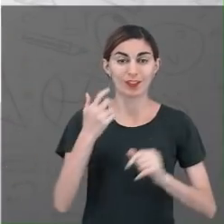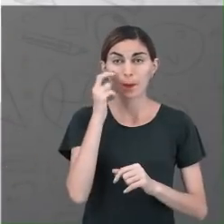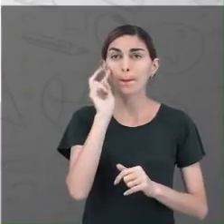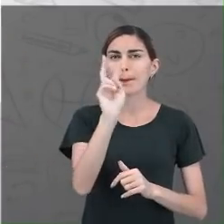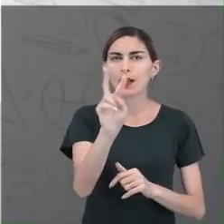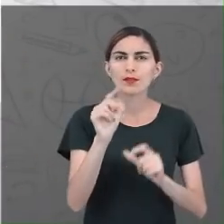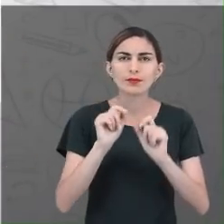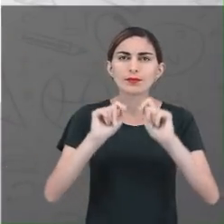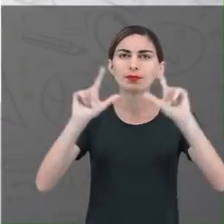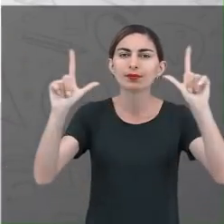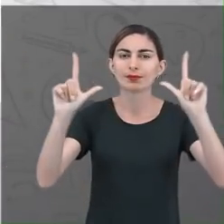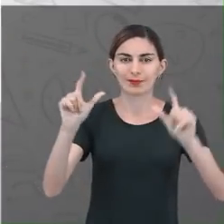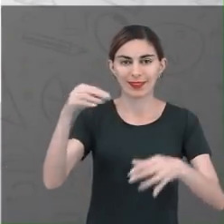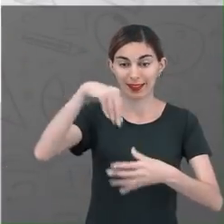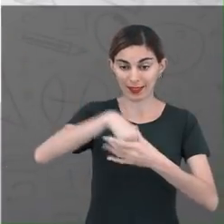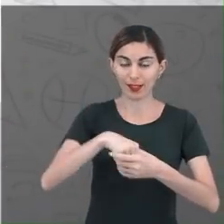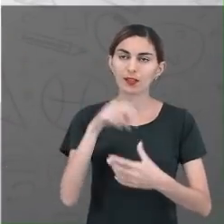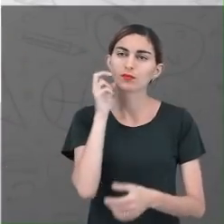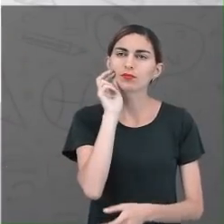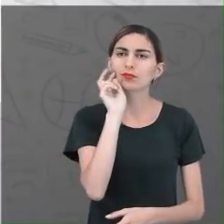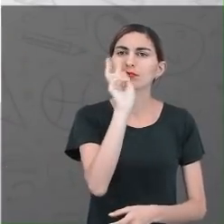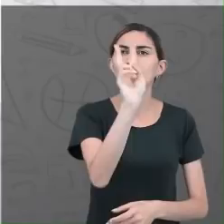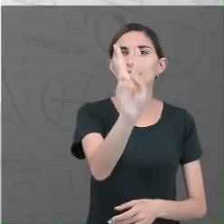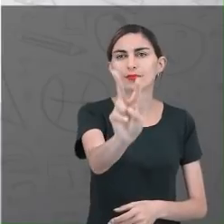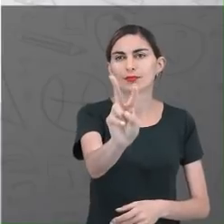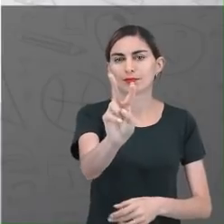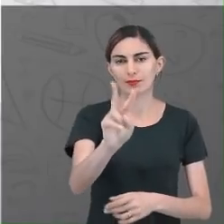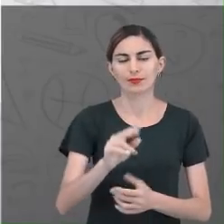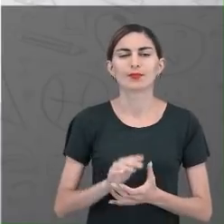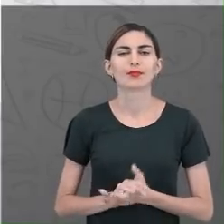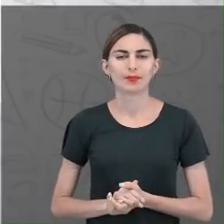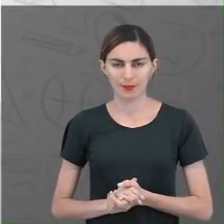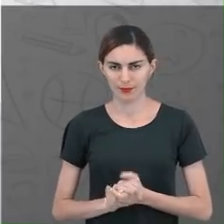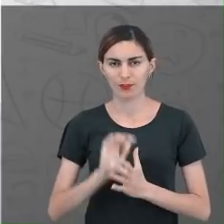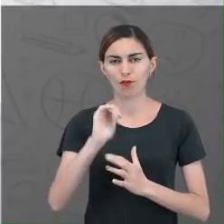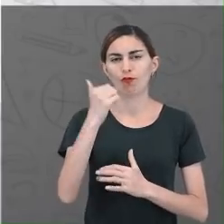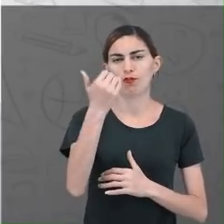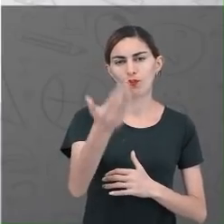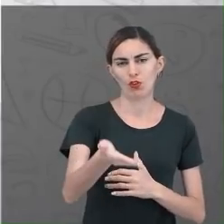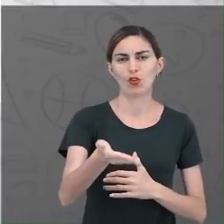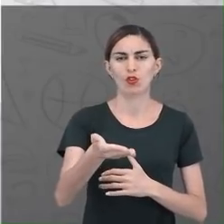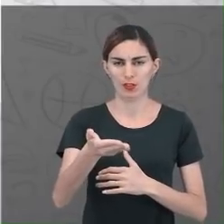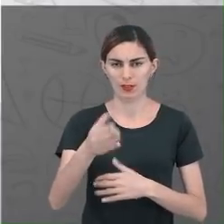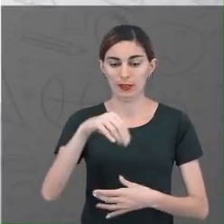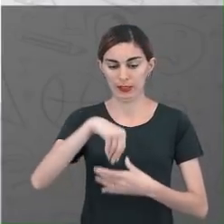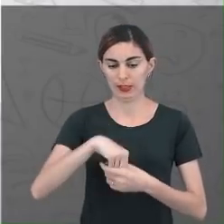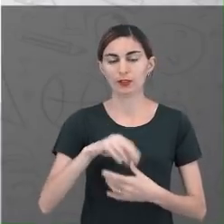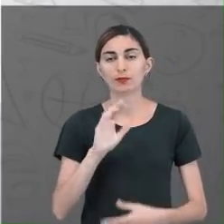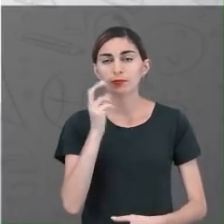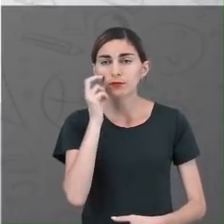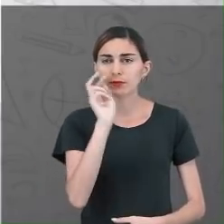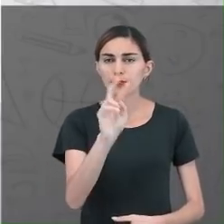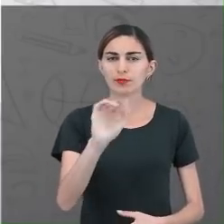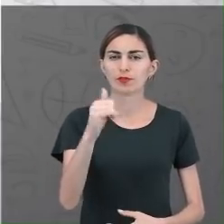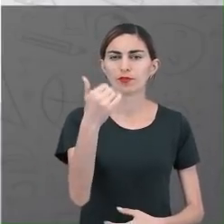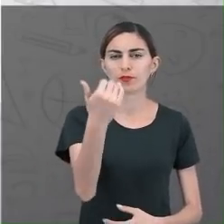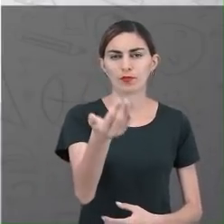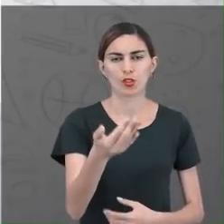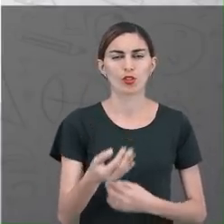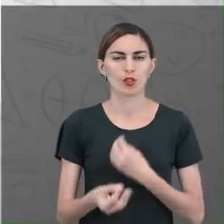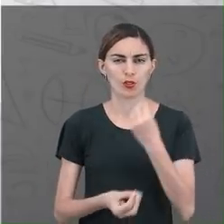está nesse ambiente interno, observar essa paisagem de dentro ainda do ambiente e como essa paisagem pode